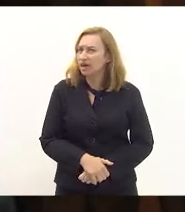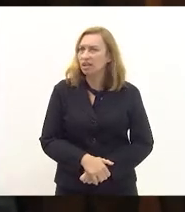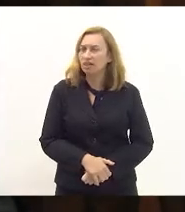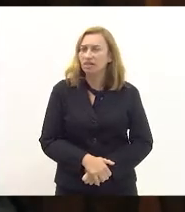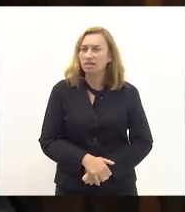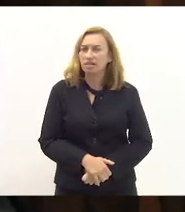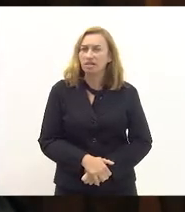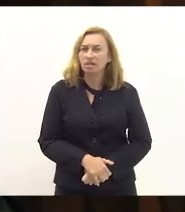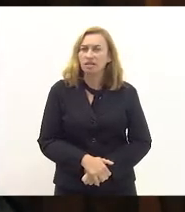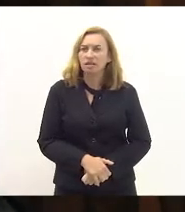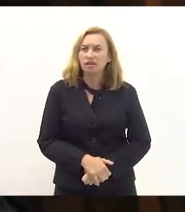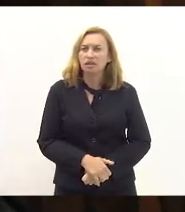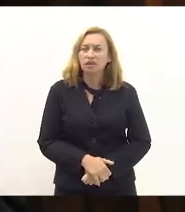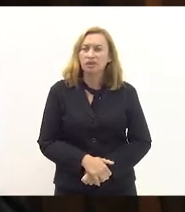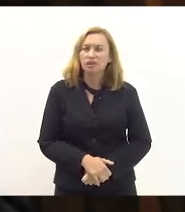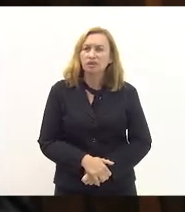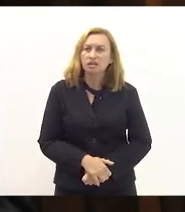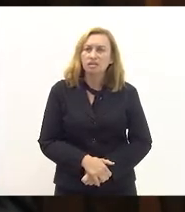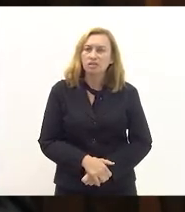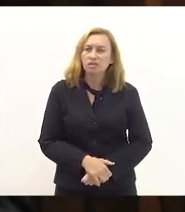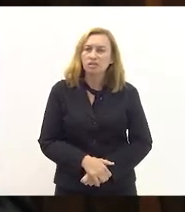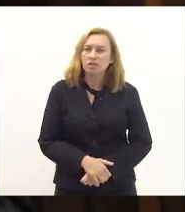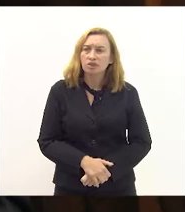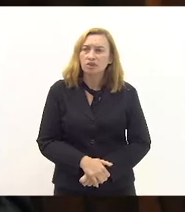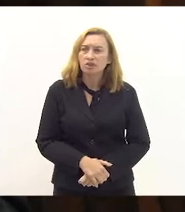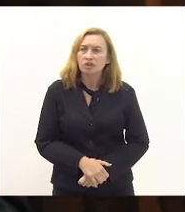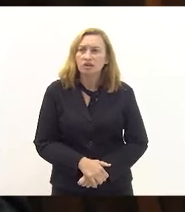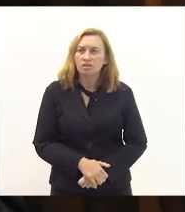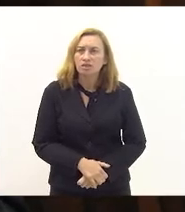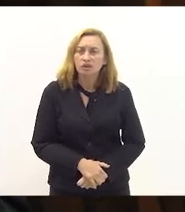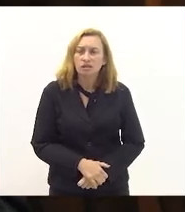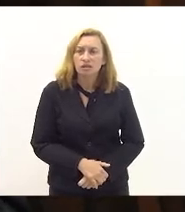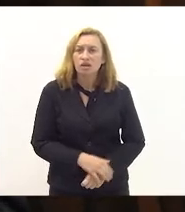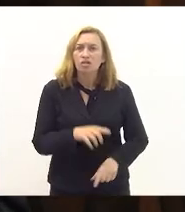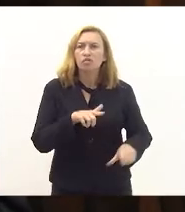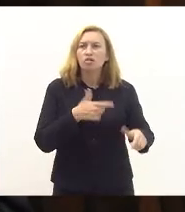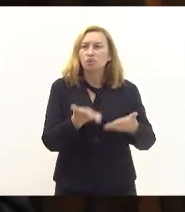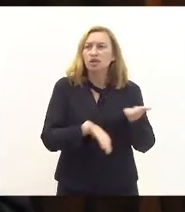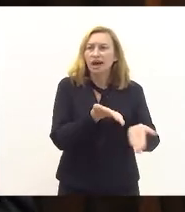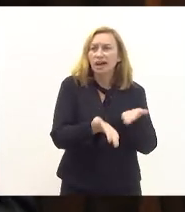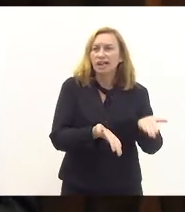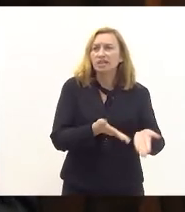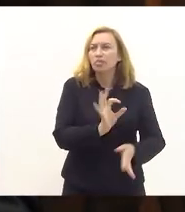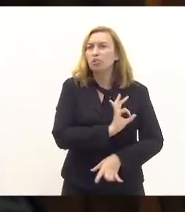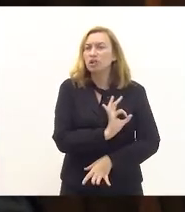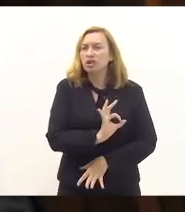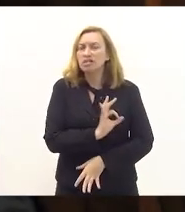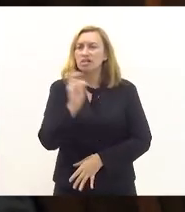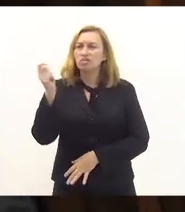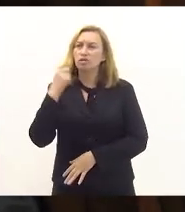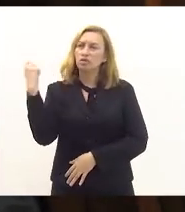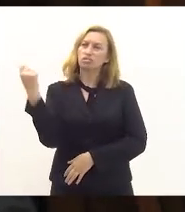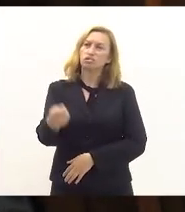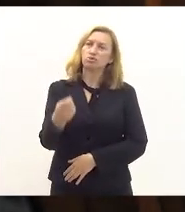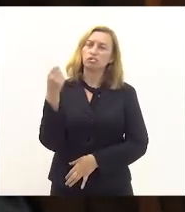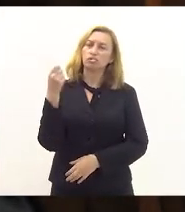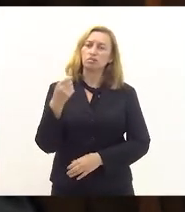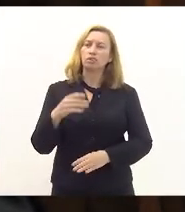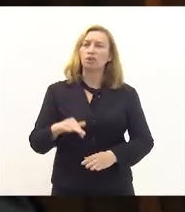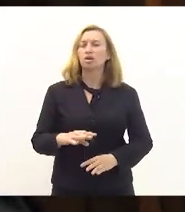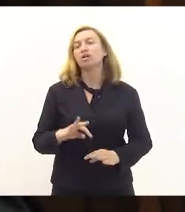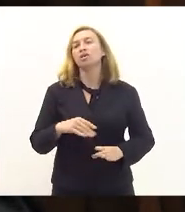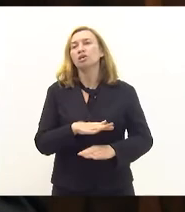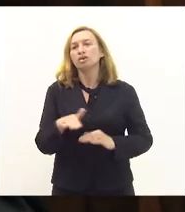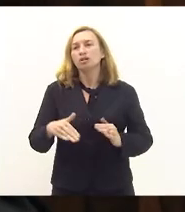depositar no chão do pátio da polícia no Rio Grande do Sul todas